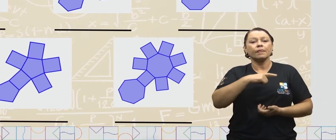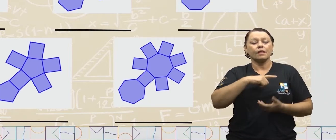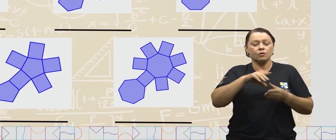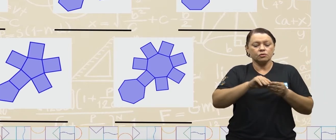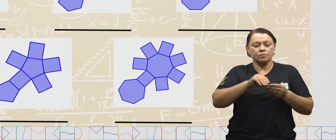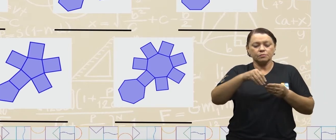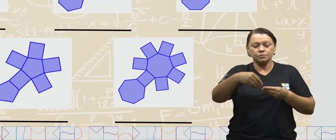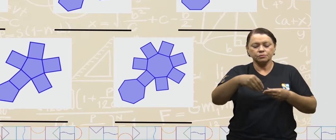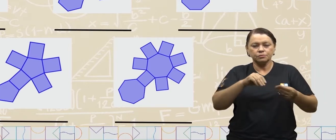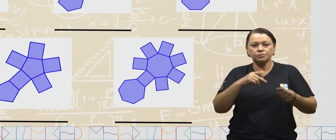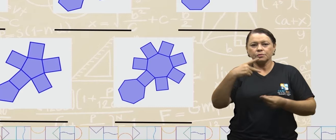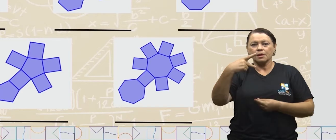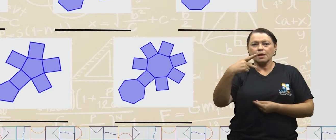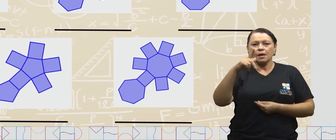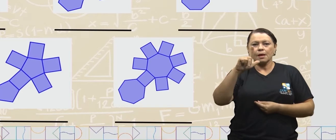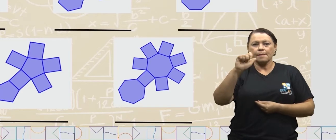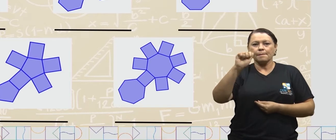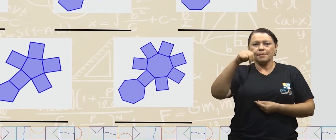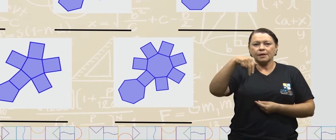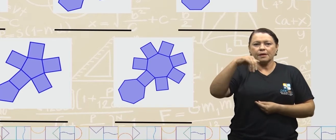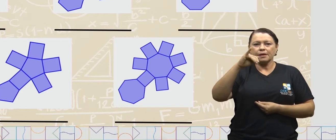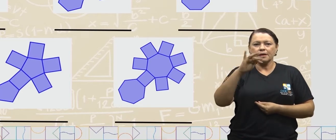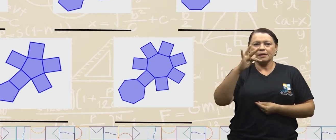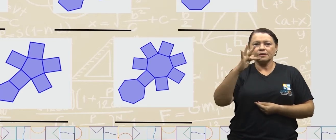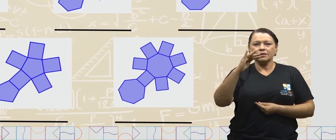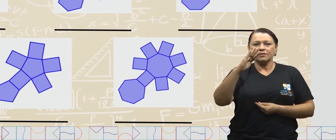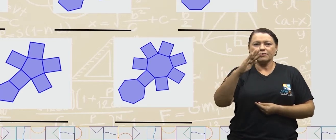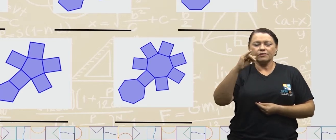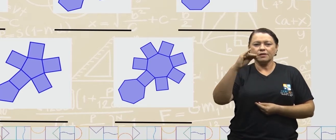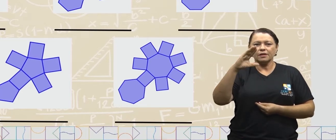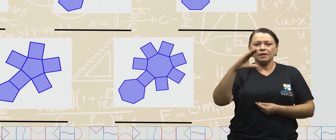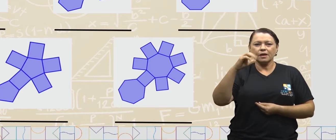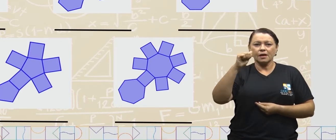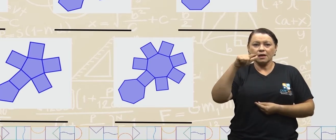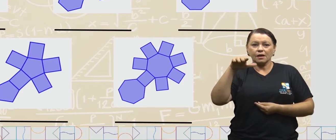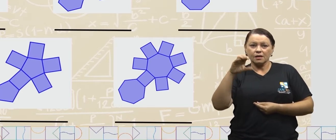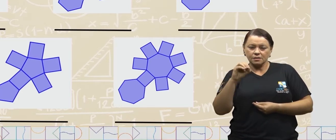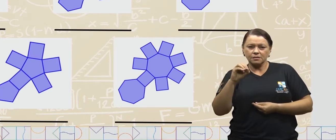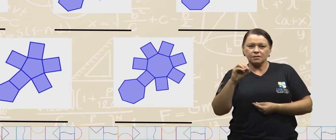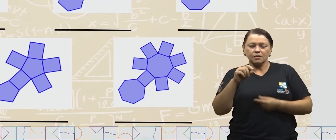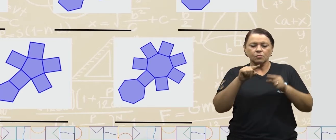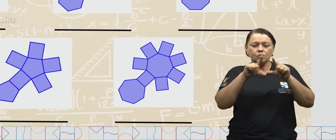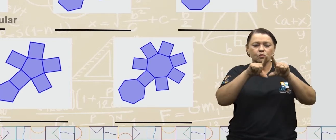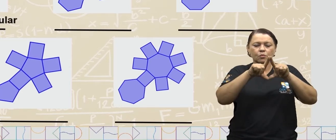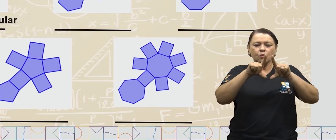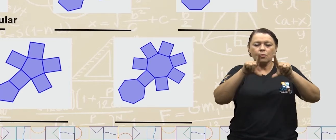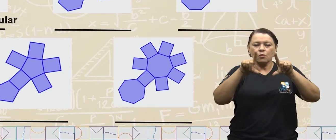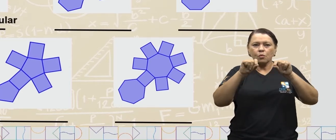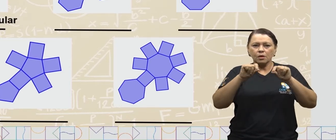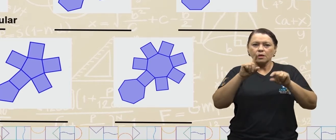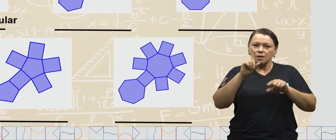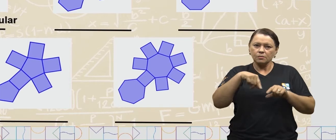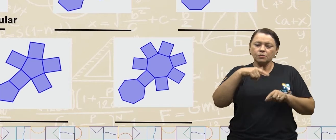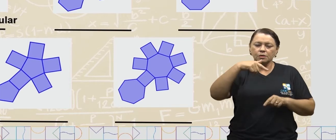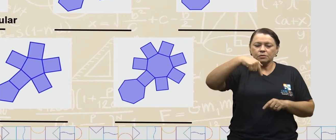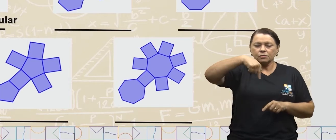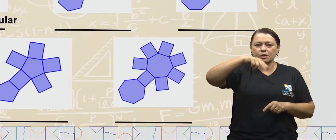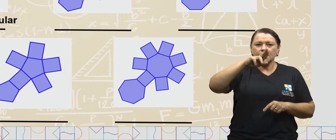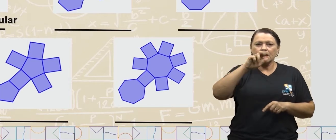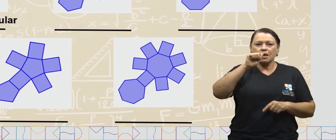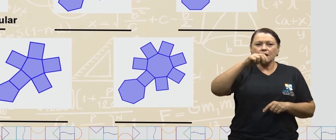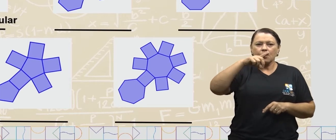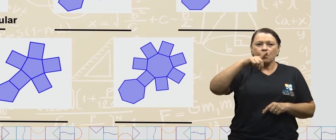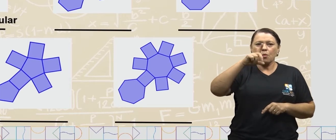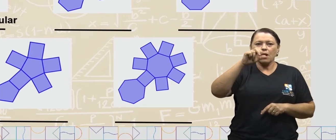a planificação com uma base em quadrado. Logo, esse prisma é quadrangular. Bom, se ele tem